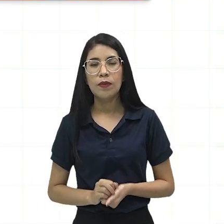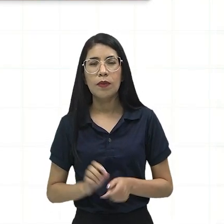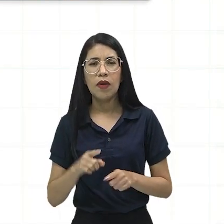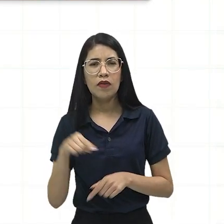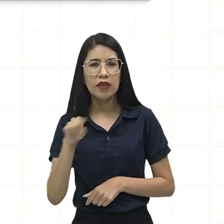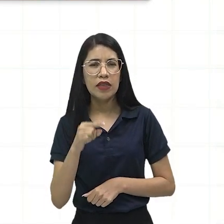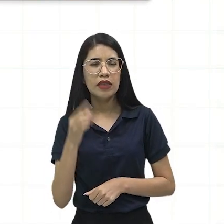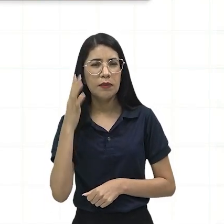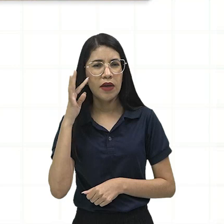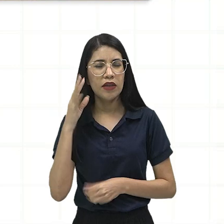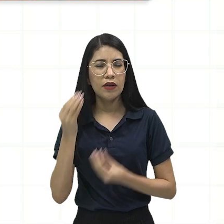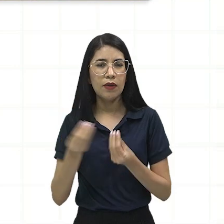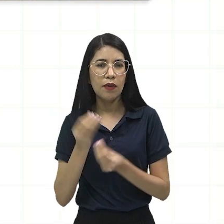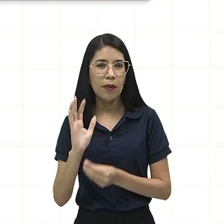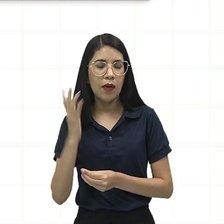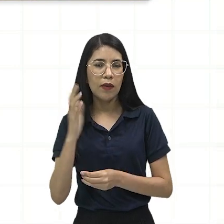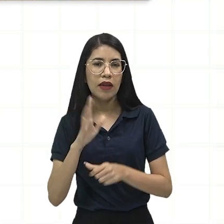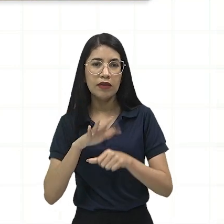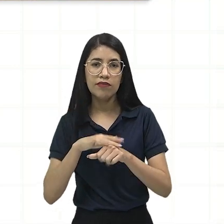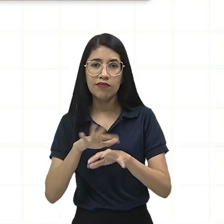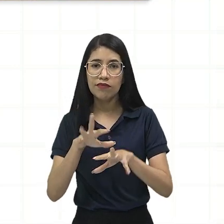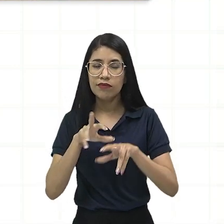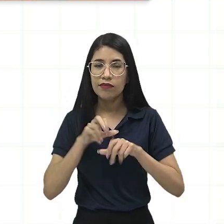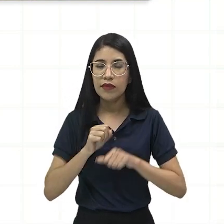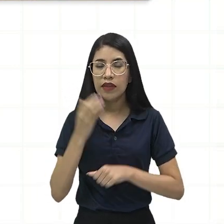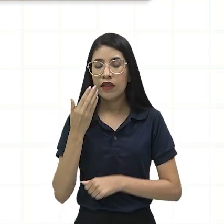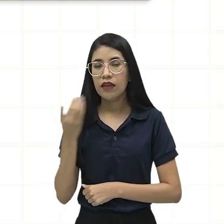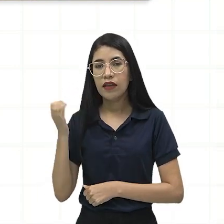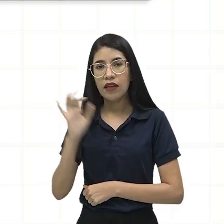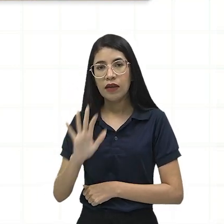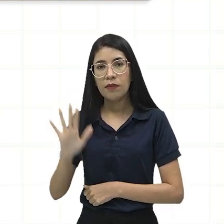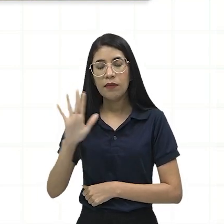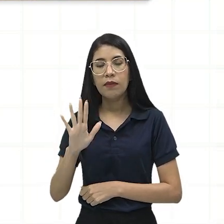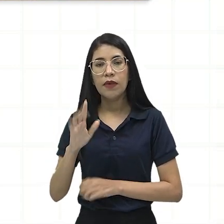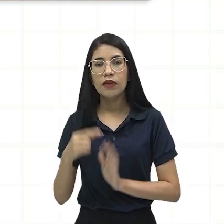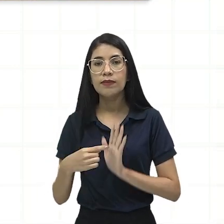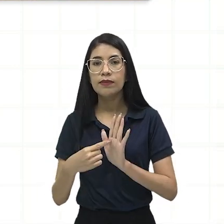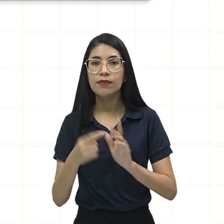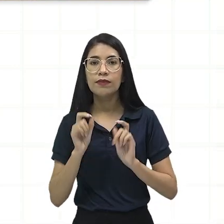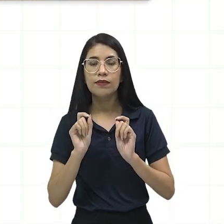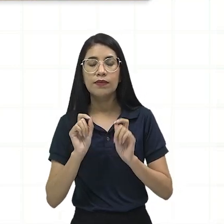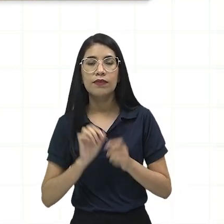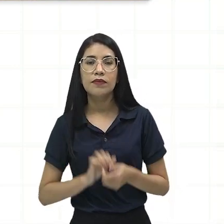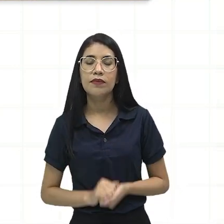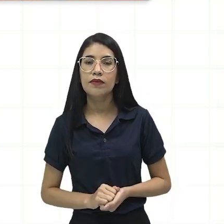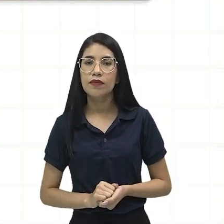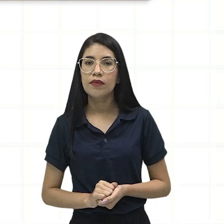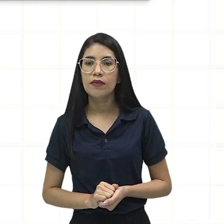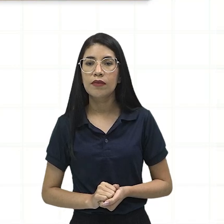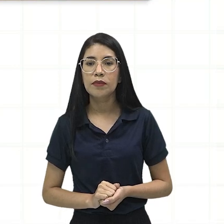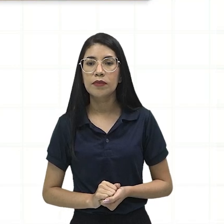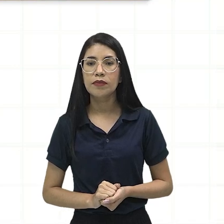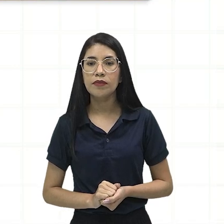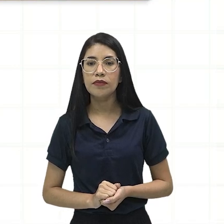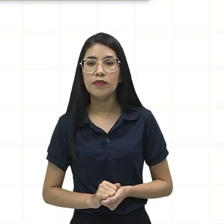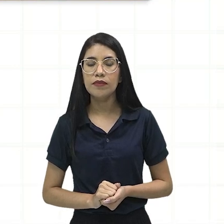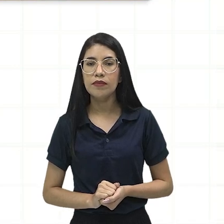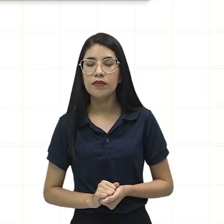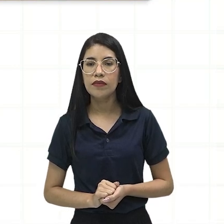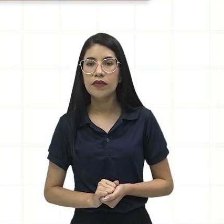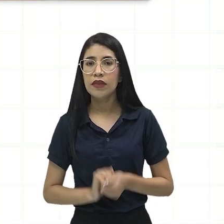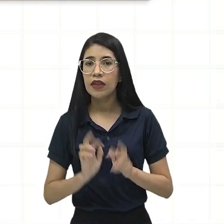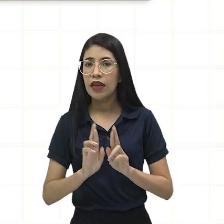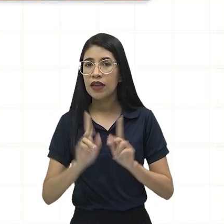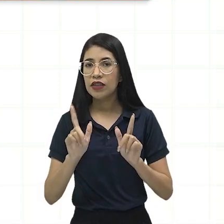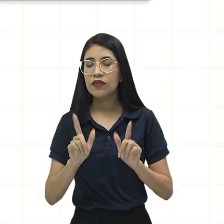é que ocorre a infecção, nós temos uma imagem aqui na nossa cartela mostrando o indivíduo, né, agora com um outro